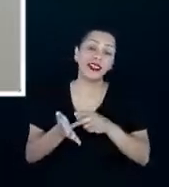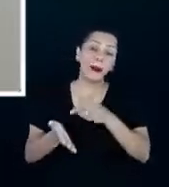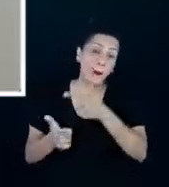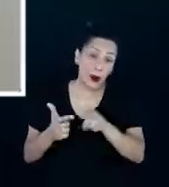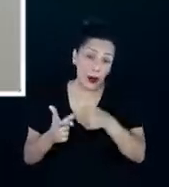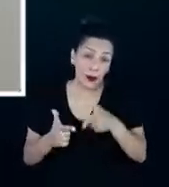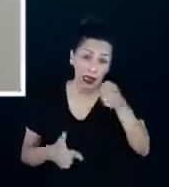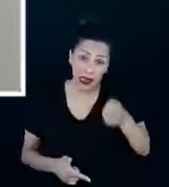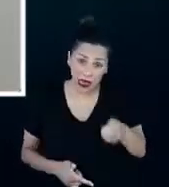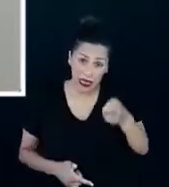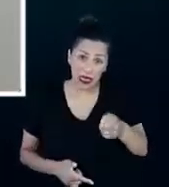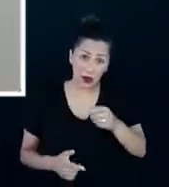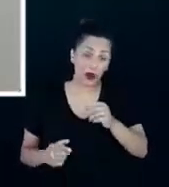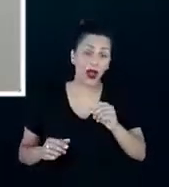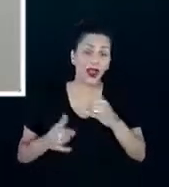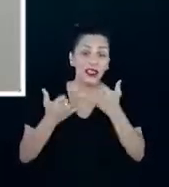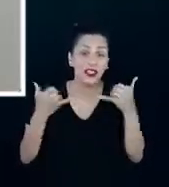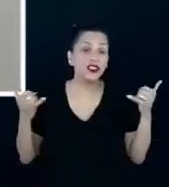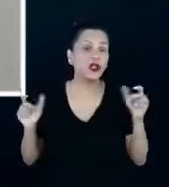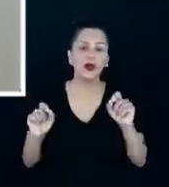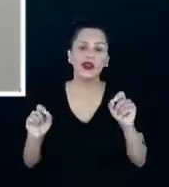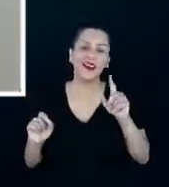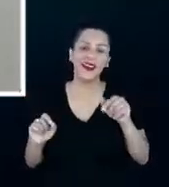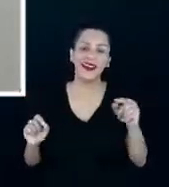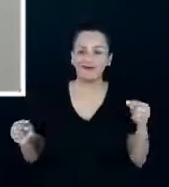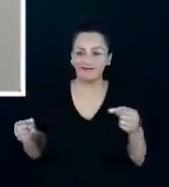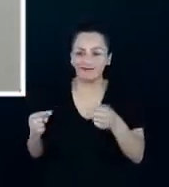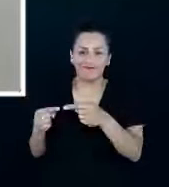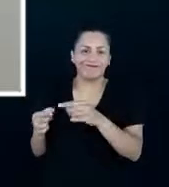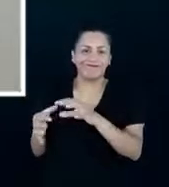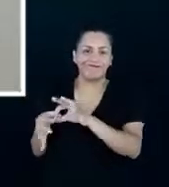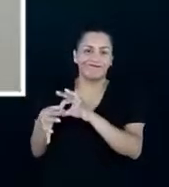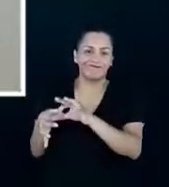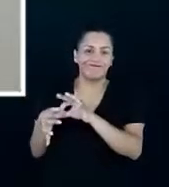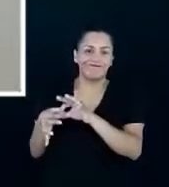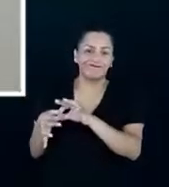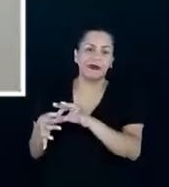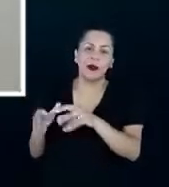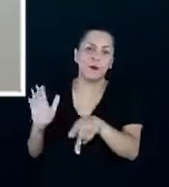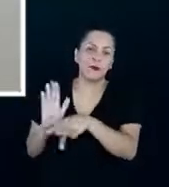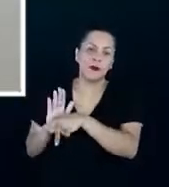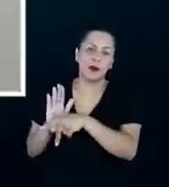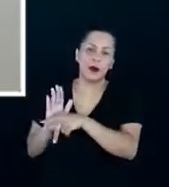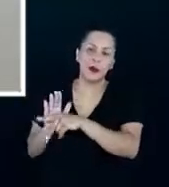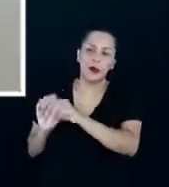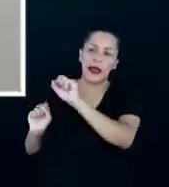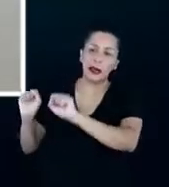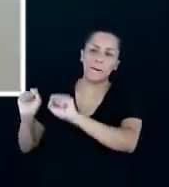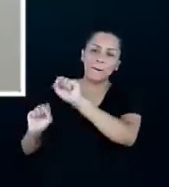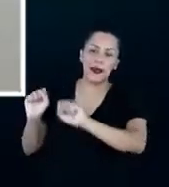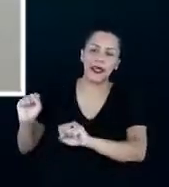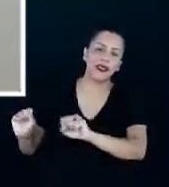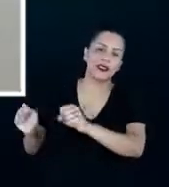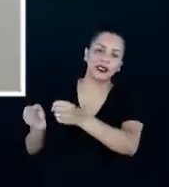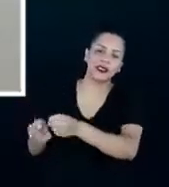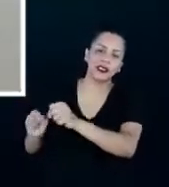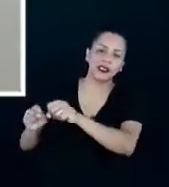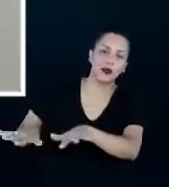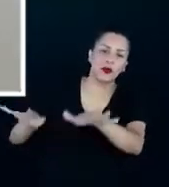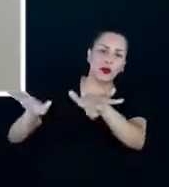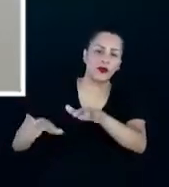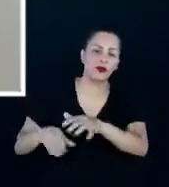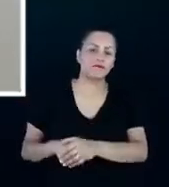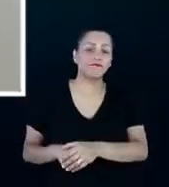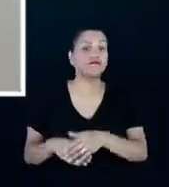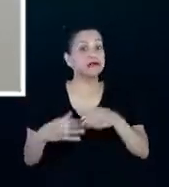é que é amarrado à demanda declarada pelas distribuidoras. E se a gente está abrindo mercado, está possibilitando o consumidor